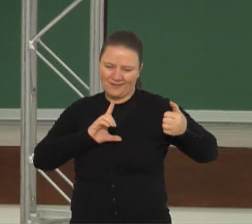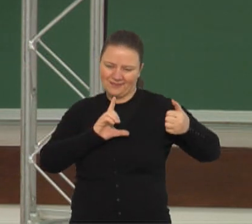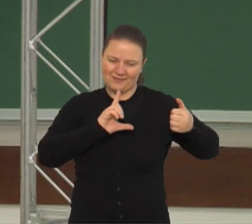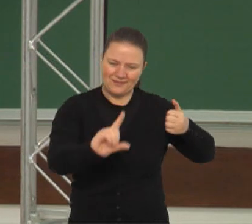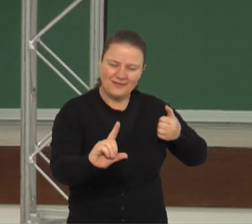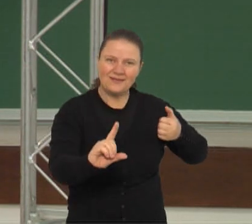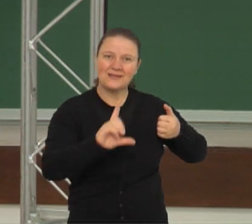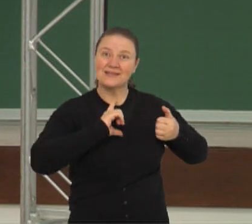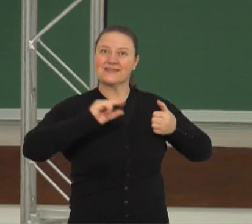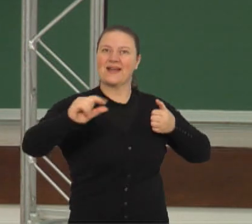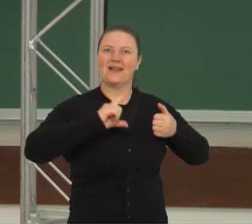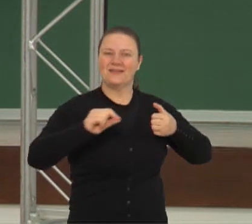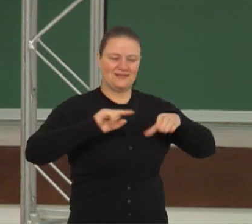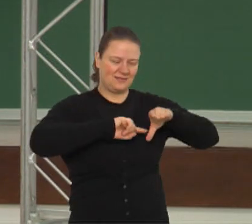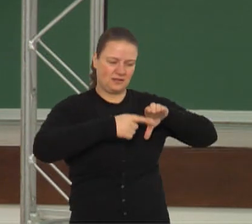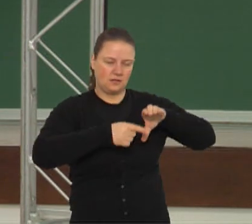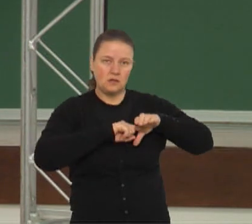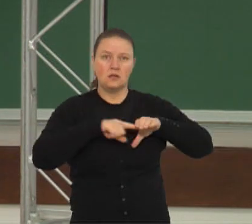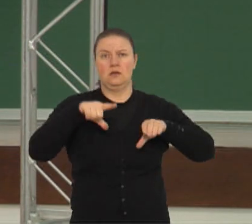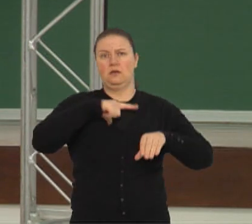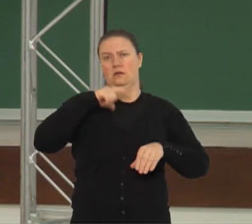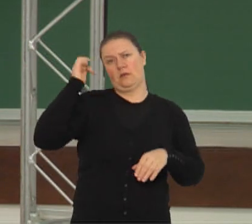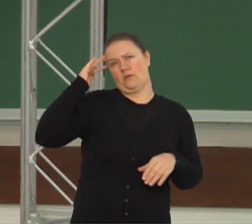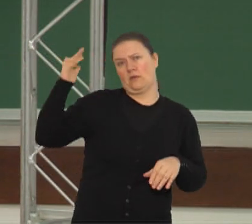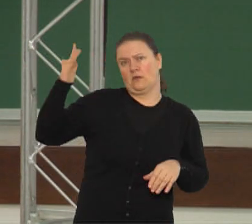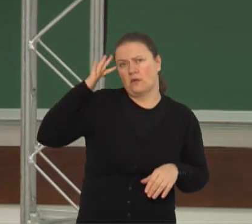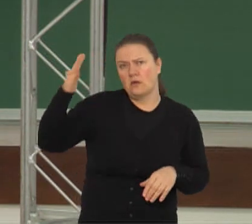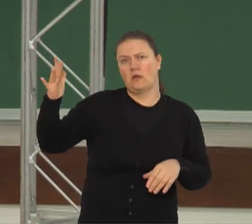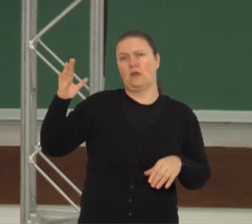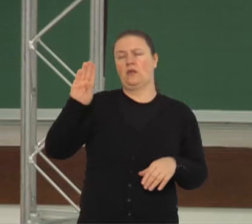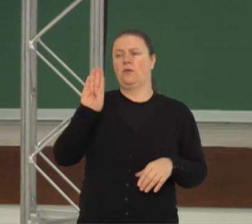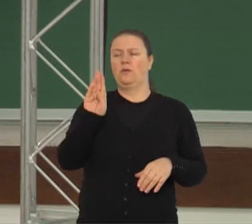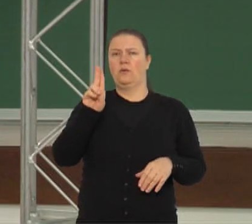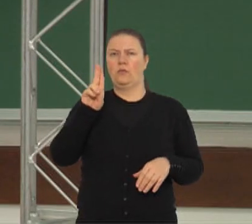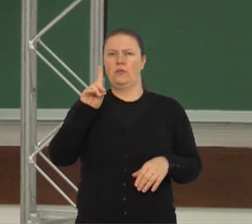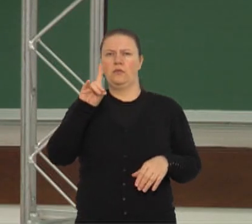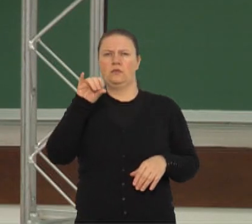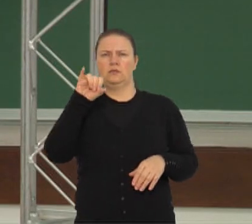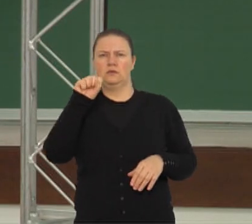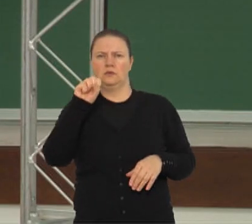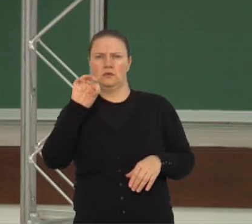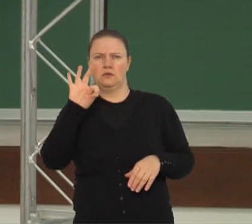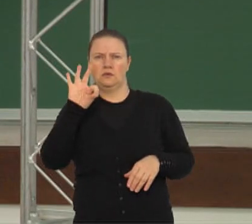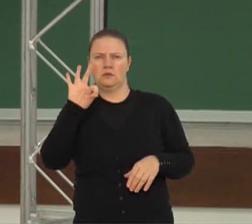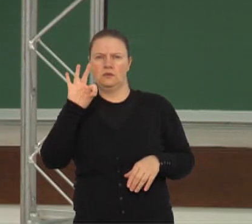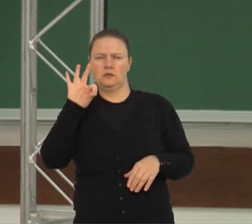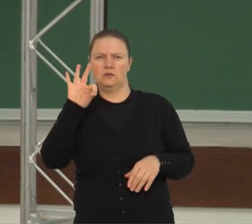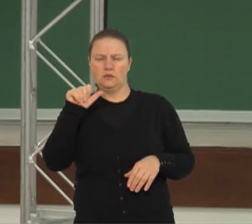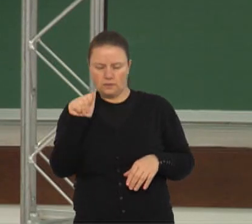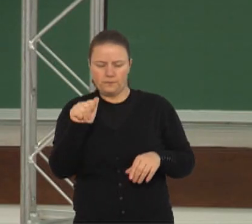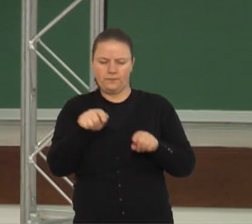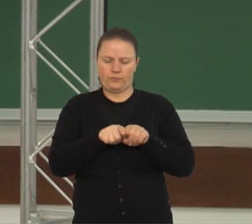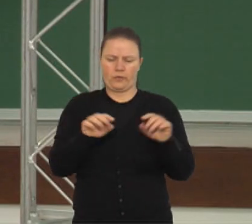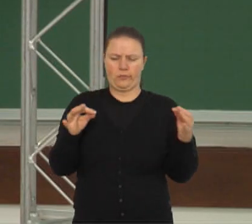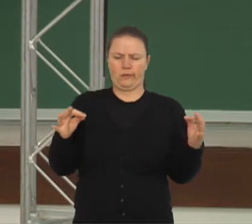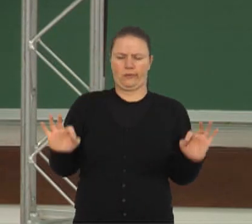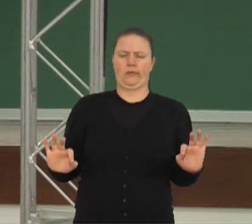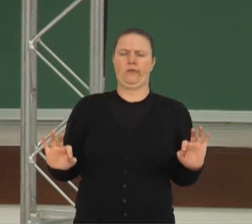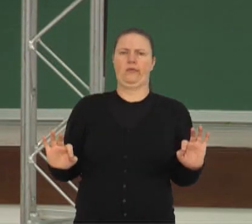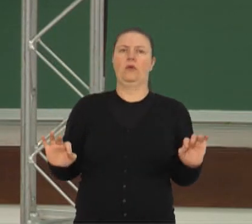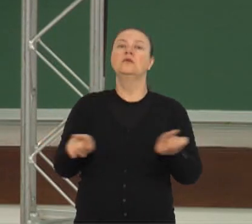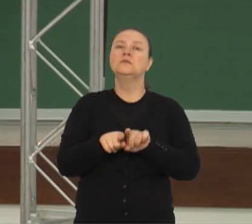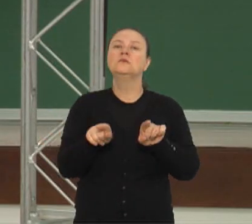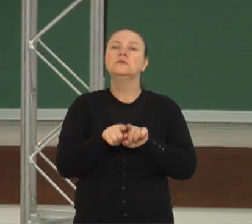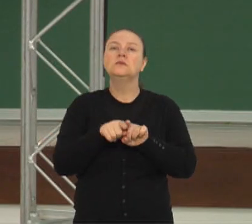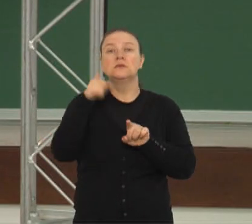da filosofia budista, e temos um tanto do Sócrates, e temos um monte de reflexões